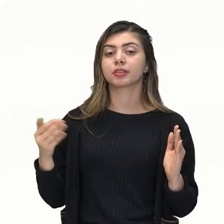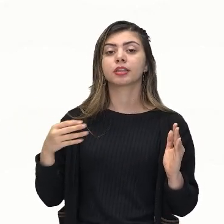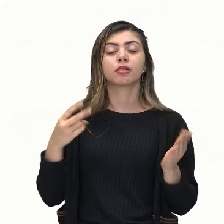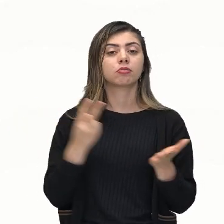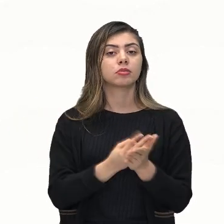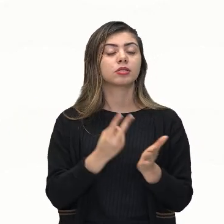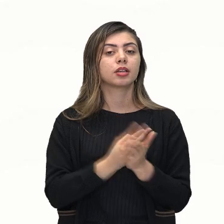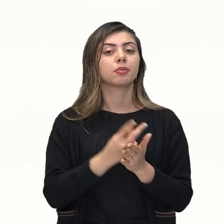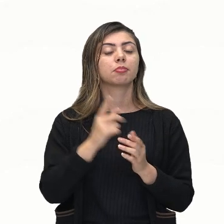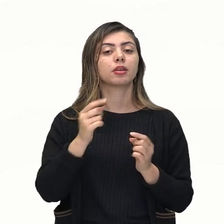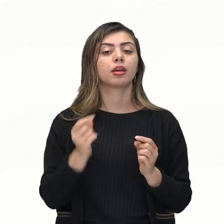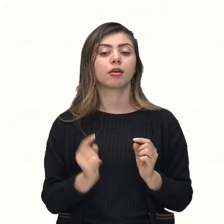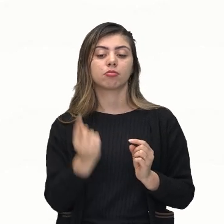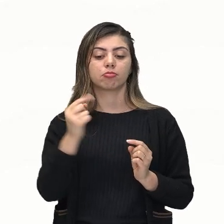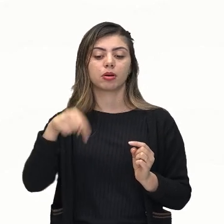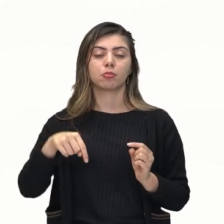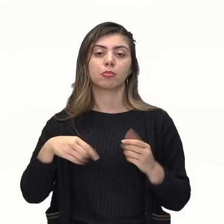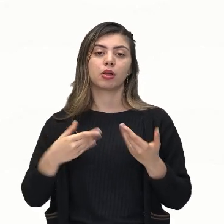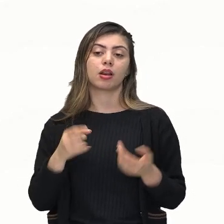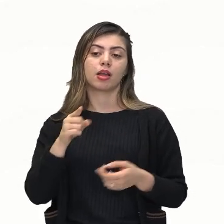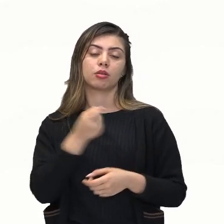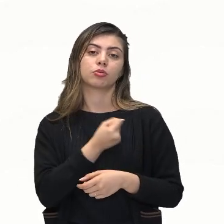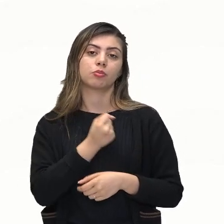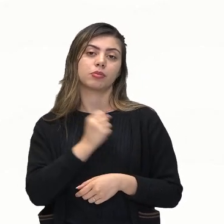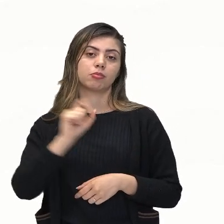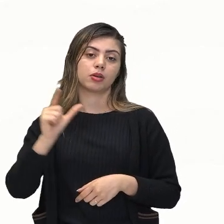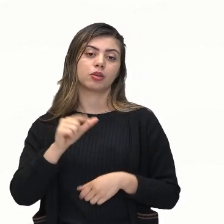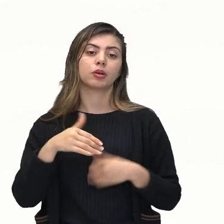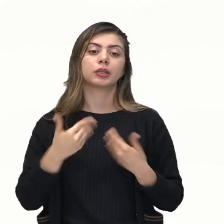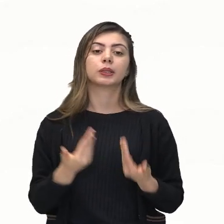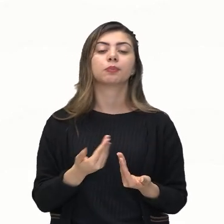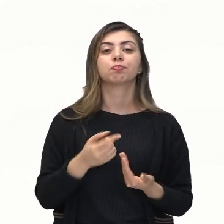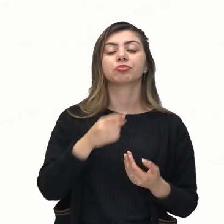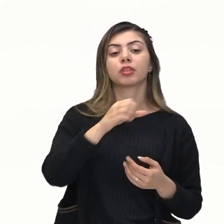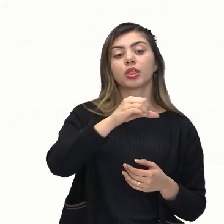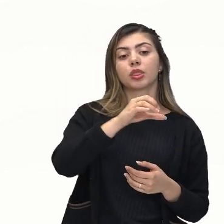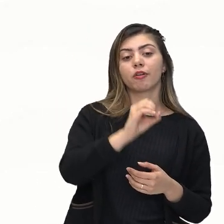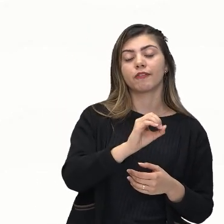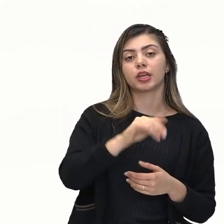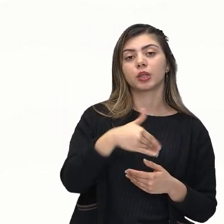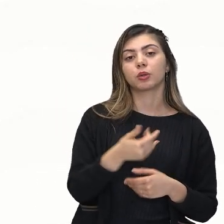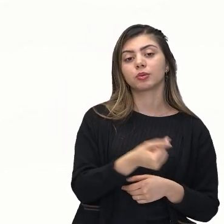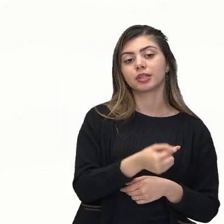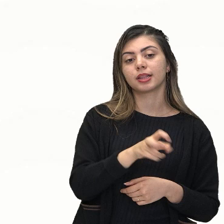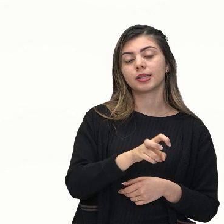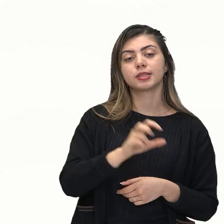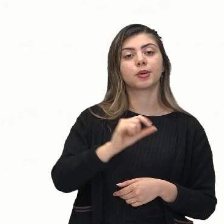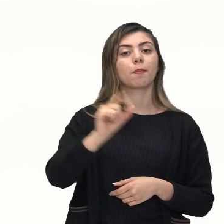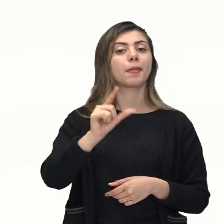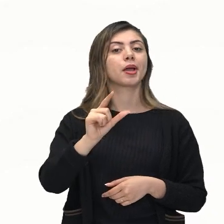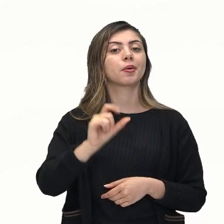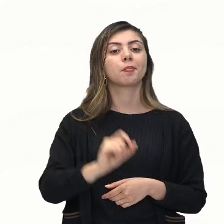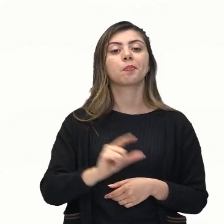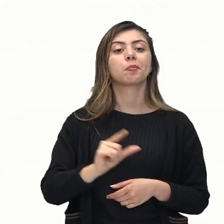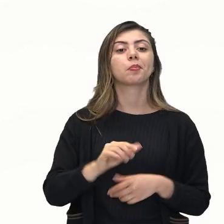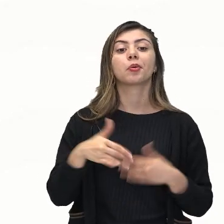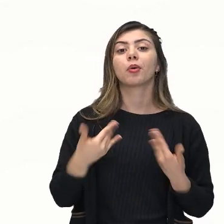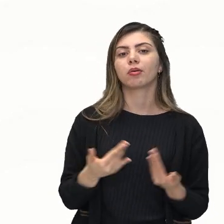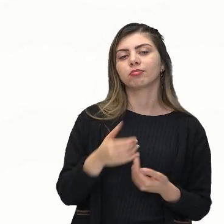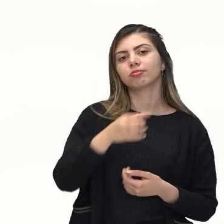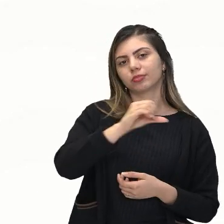ponta da seta para o número maior. Então, quem é maior? 90 ou 75? 90 é